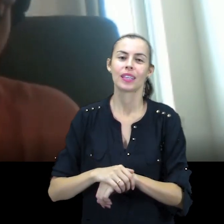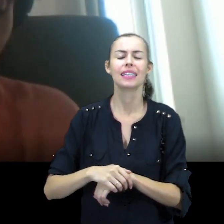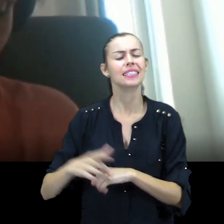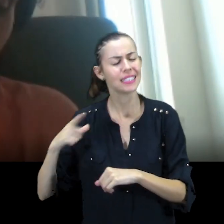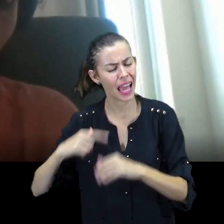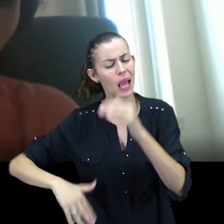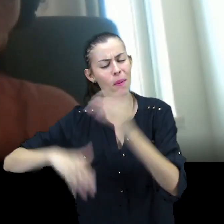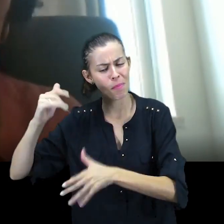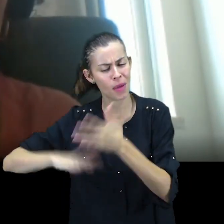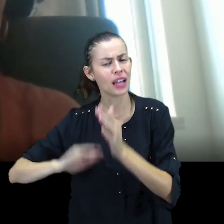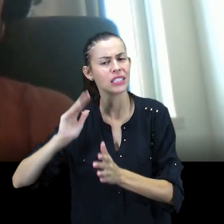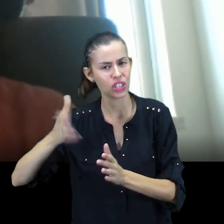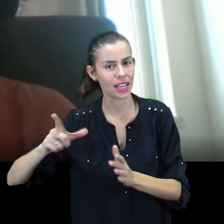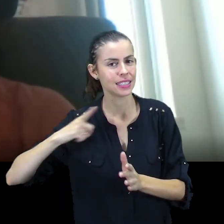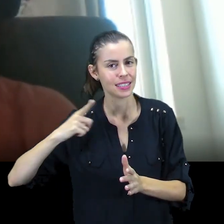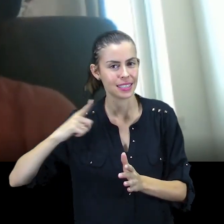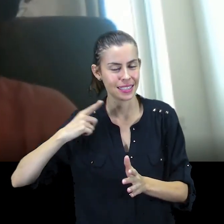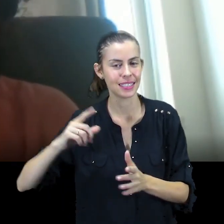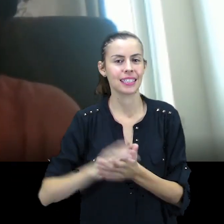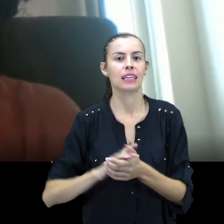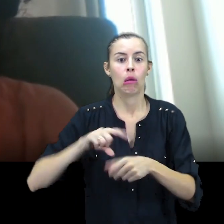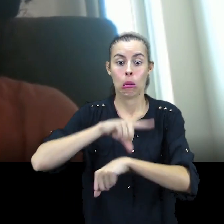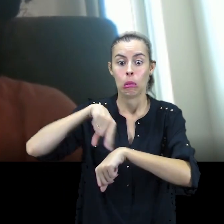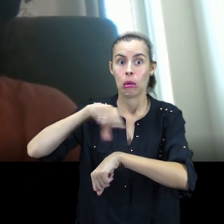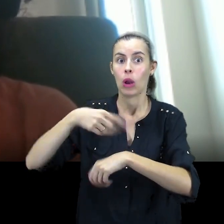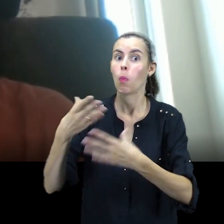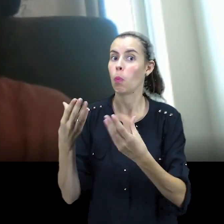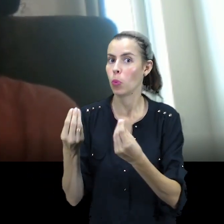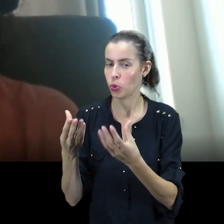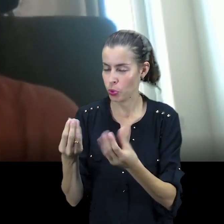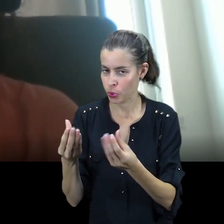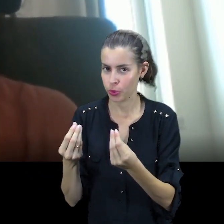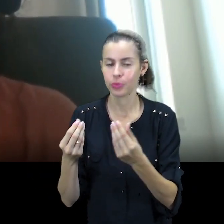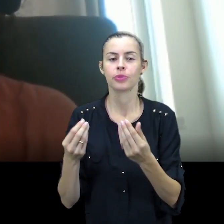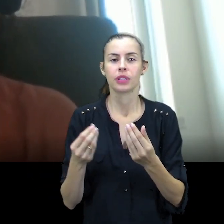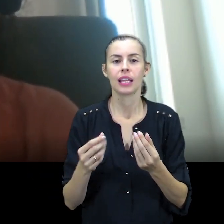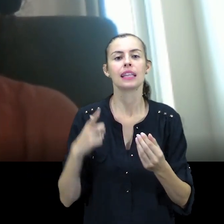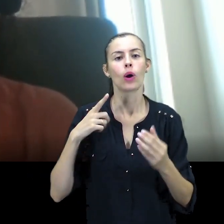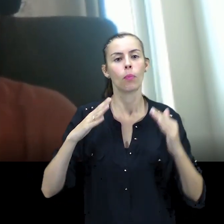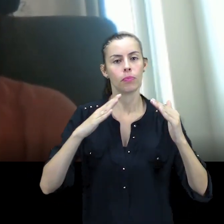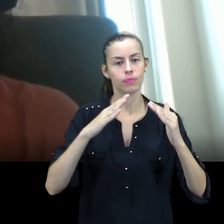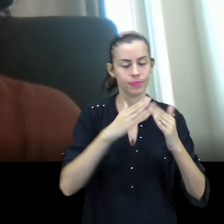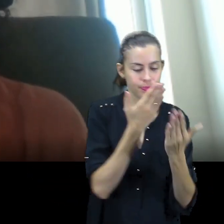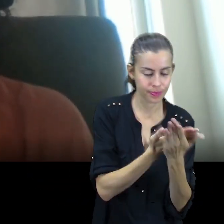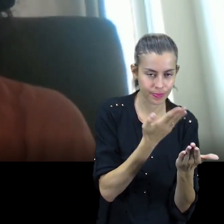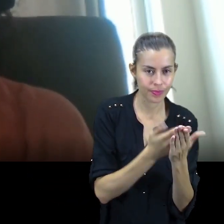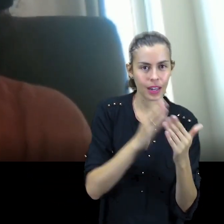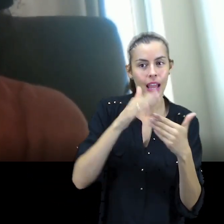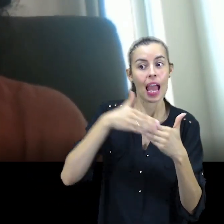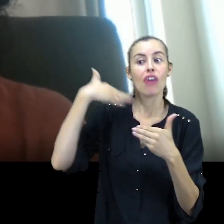da universidade. O nosso desafio é instigar esses cursos para que eles